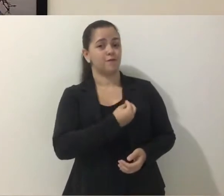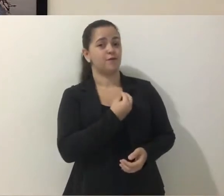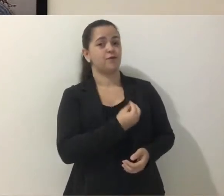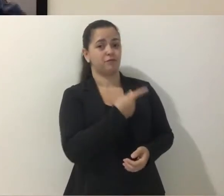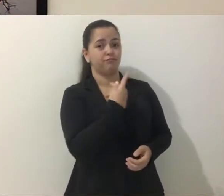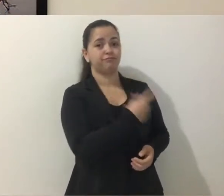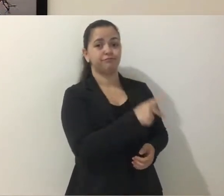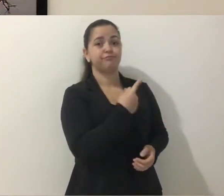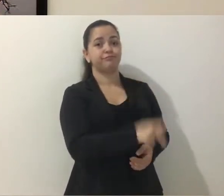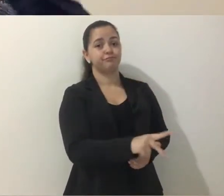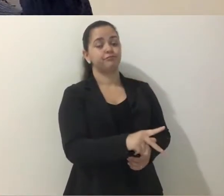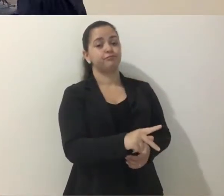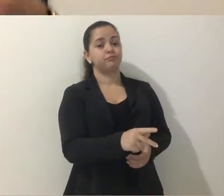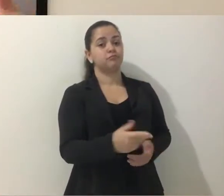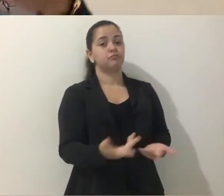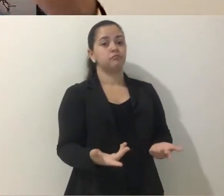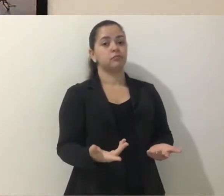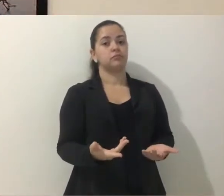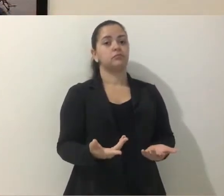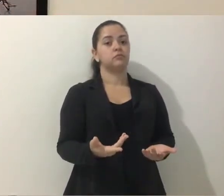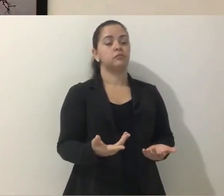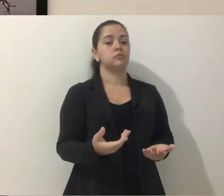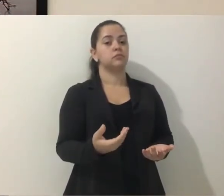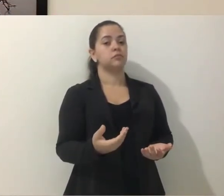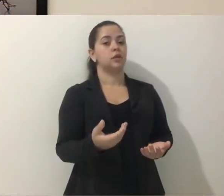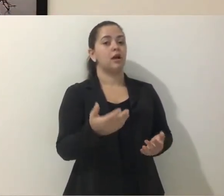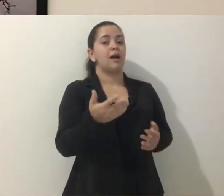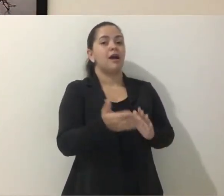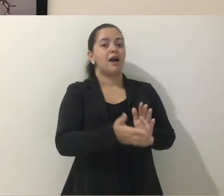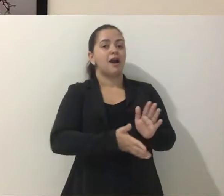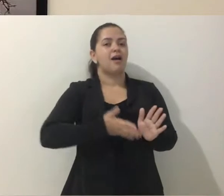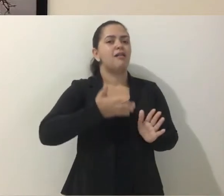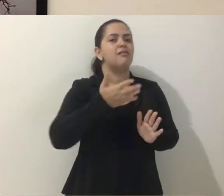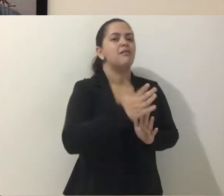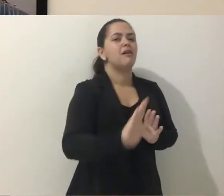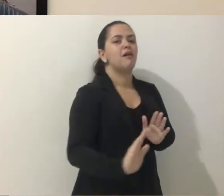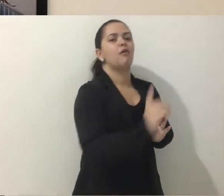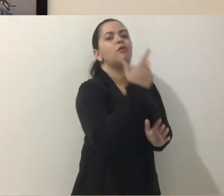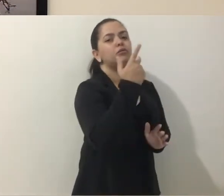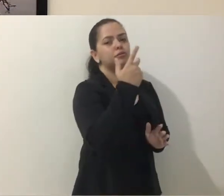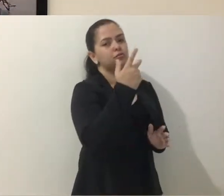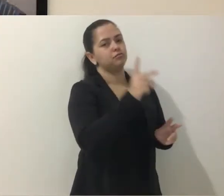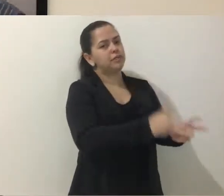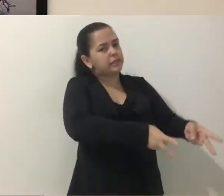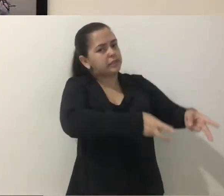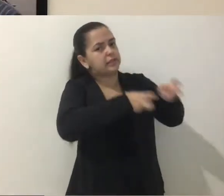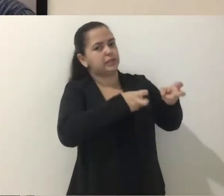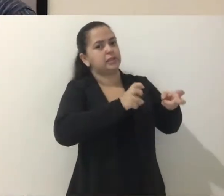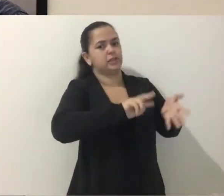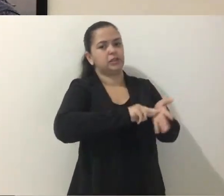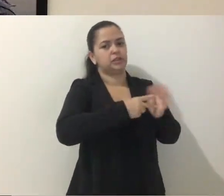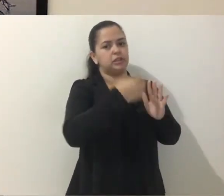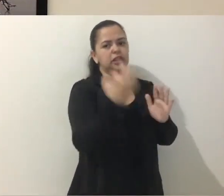fosse excedente, além do modo de vida dos escribas e fariseus. Eles deveriam ter essa concepção, mas não